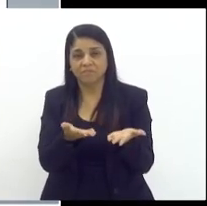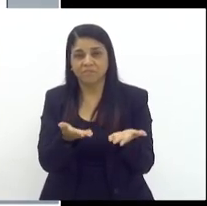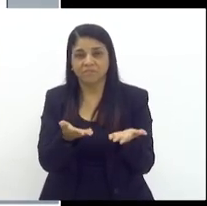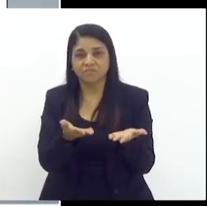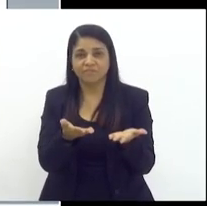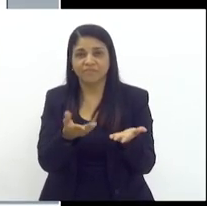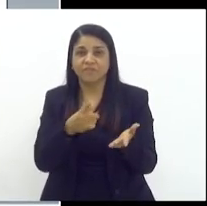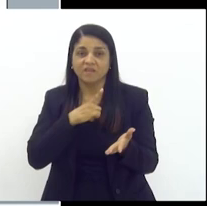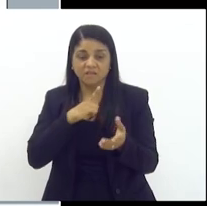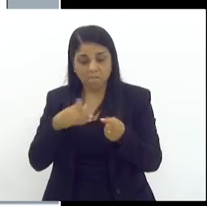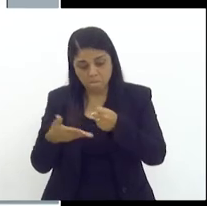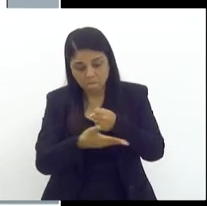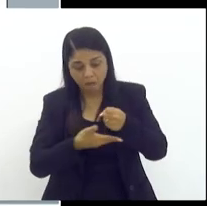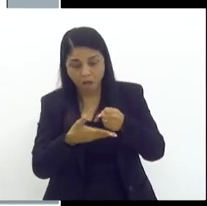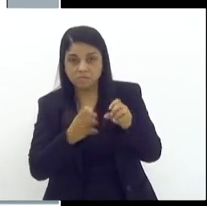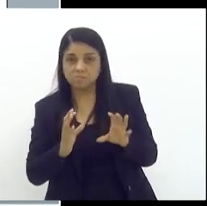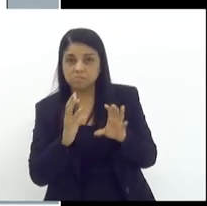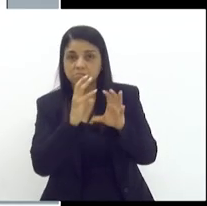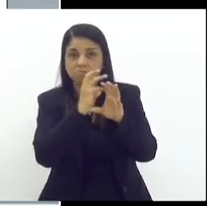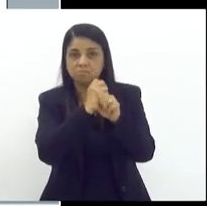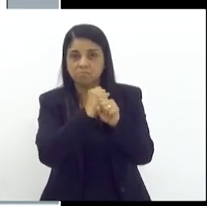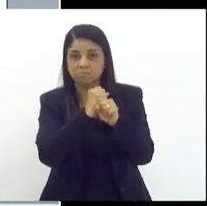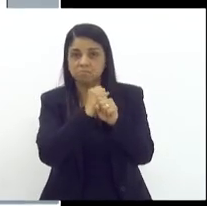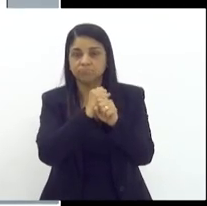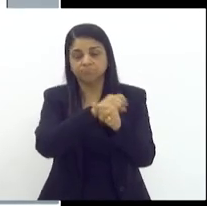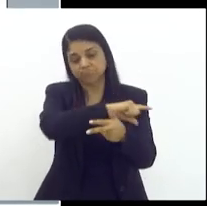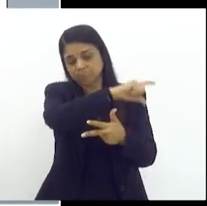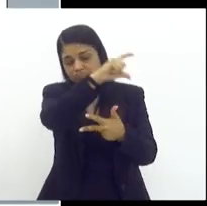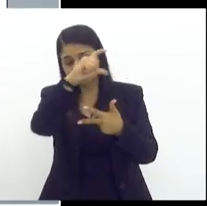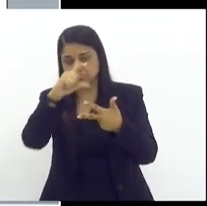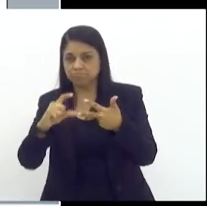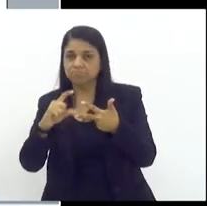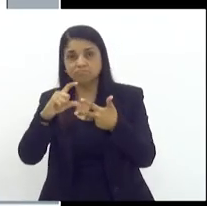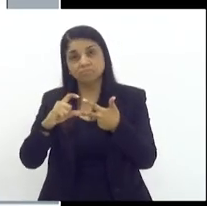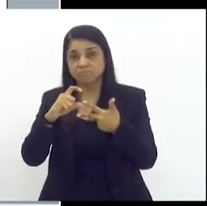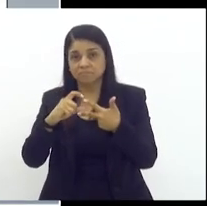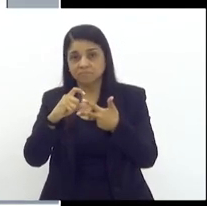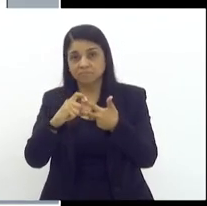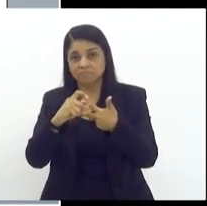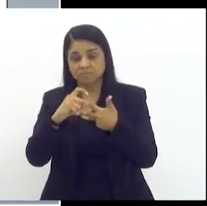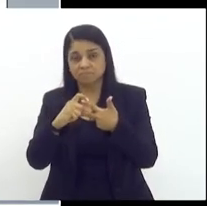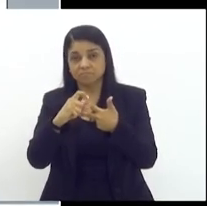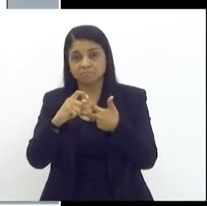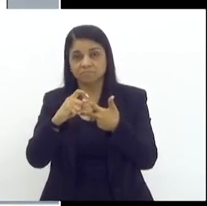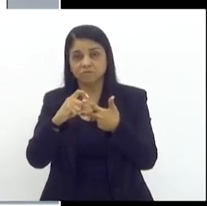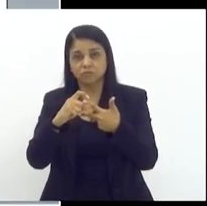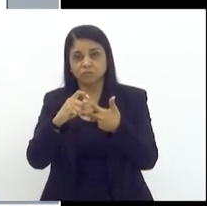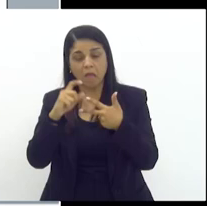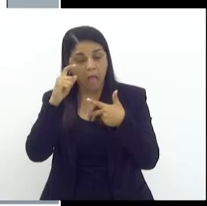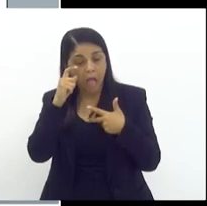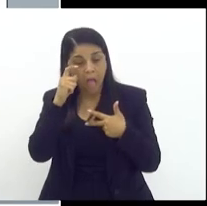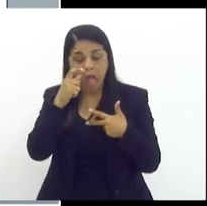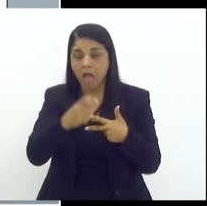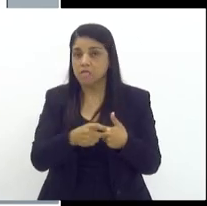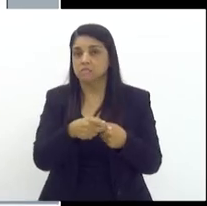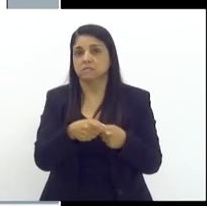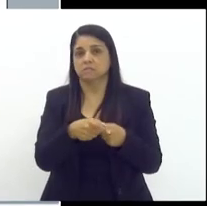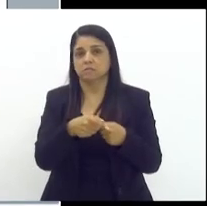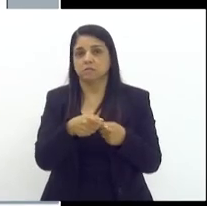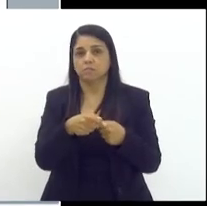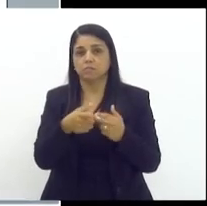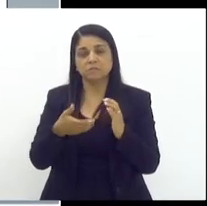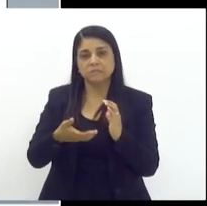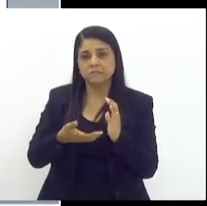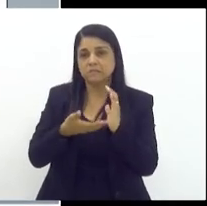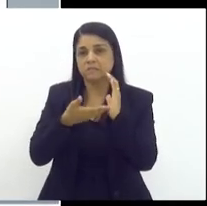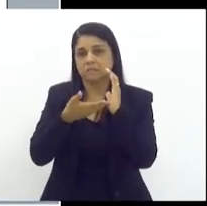até a sua base de cálculo atualizada pelo poder executivo então está chamando atenção para essas coisas para ver se o Senado depois